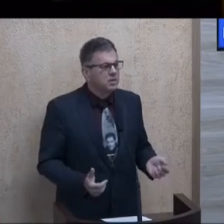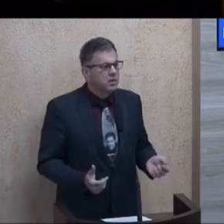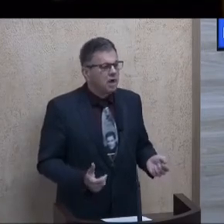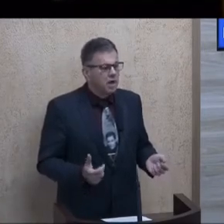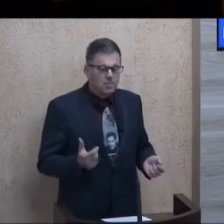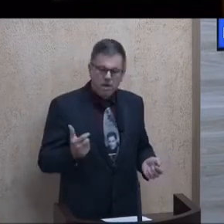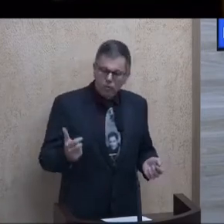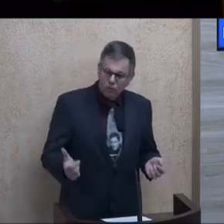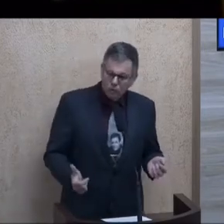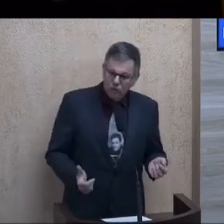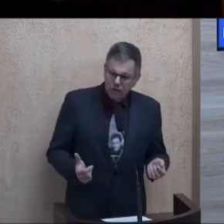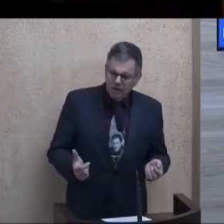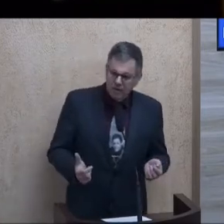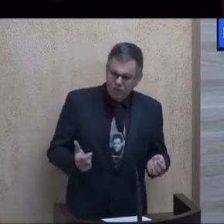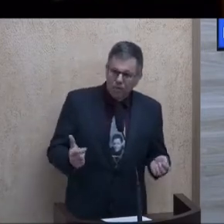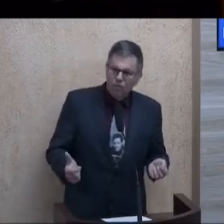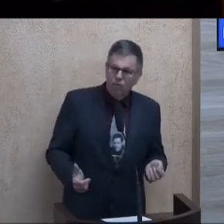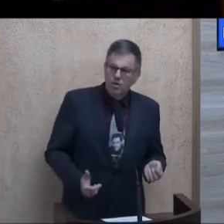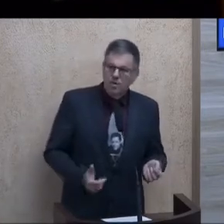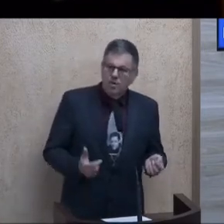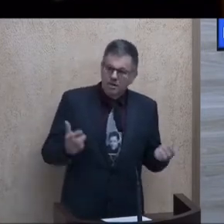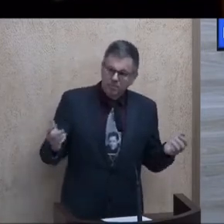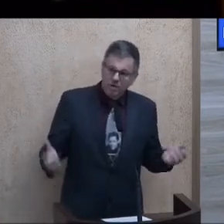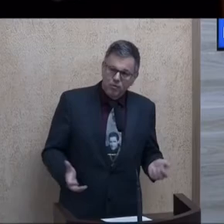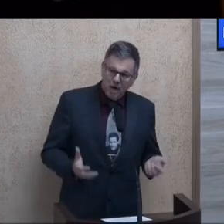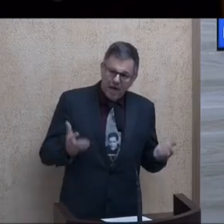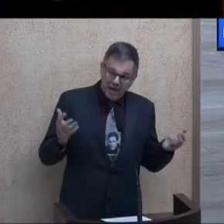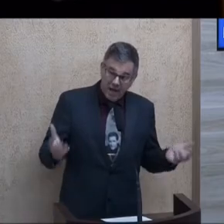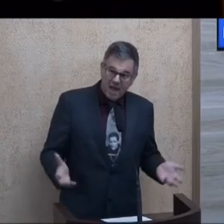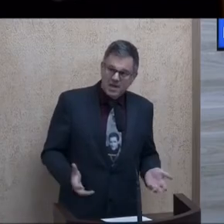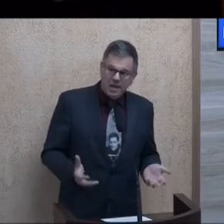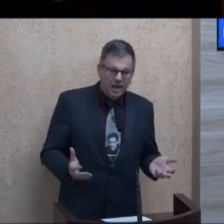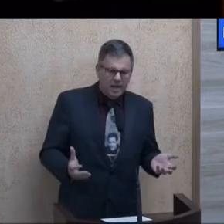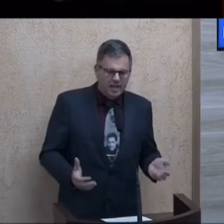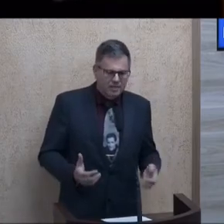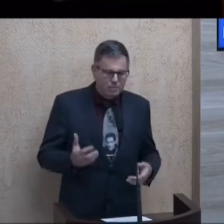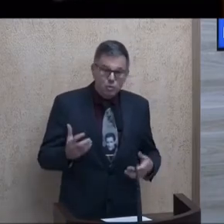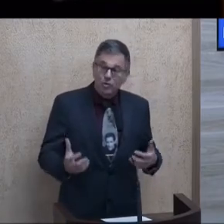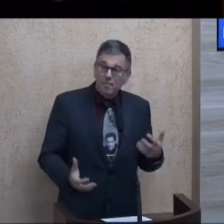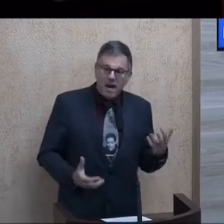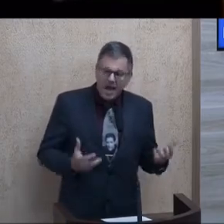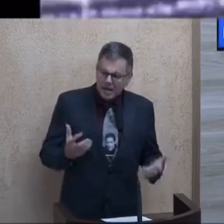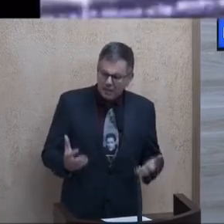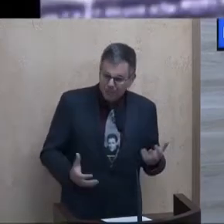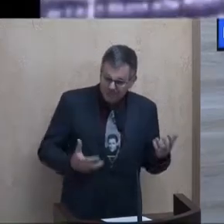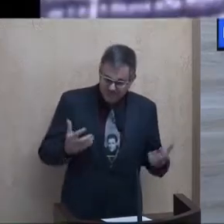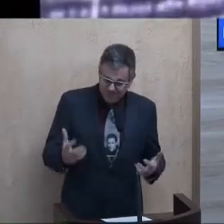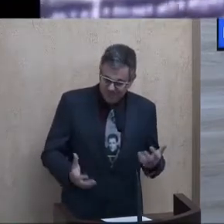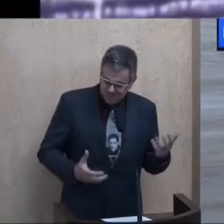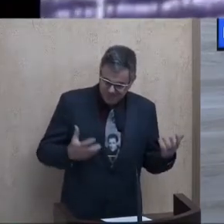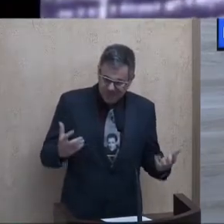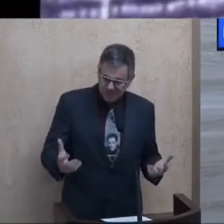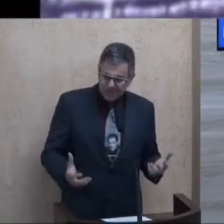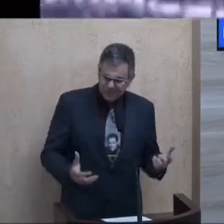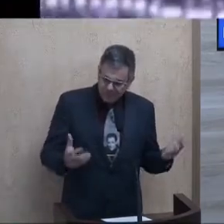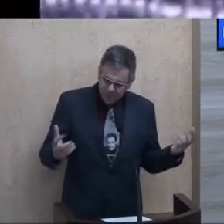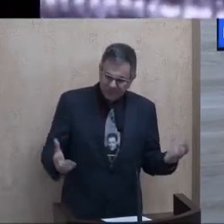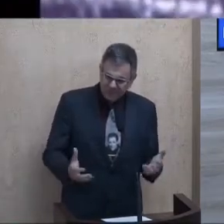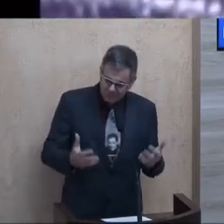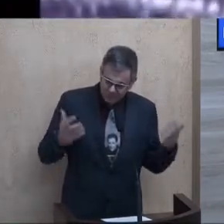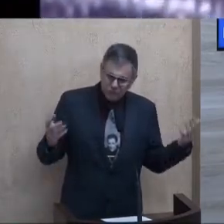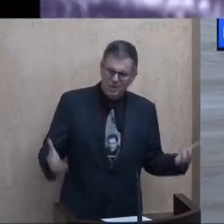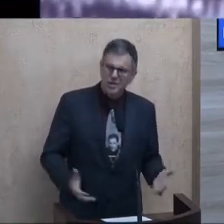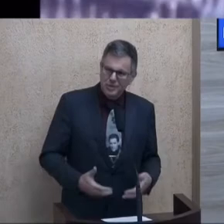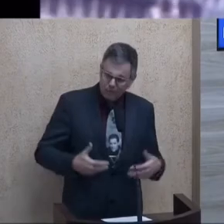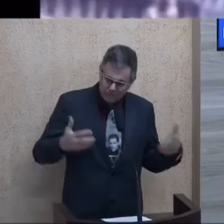de 1980, 82. Em particular, a Érica, ela teve muito trabalho em fazer um texto que